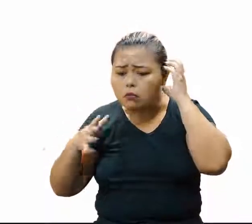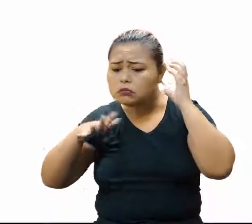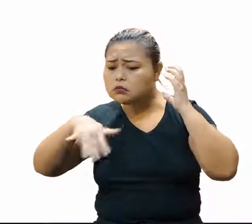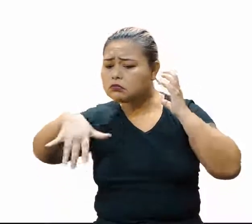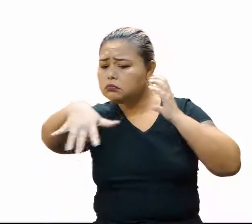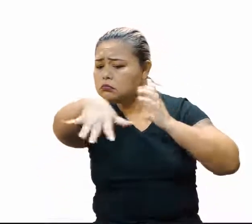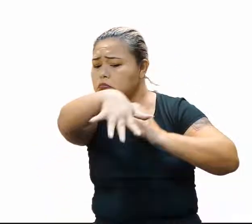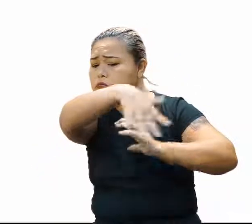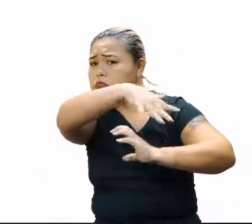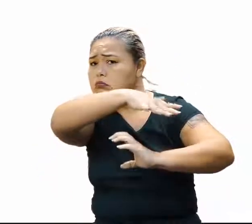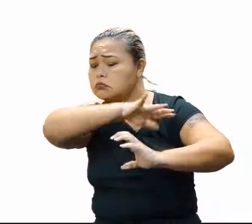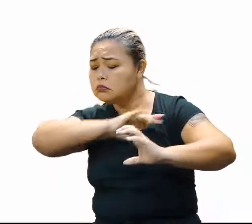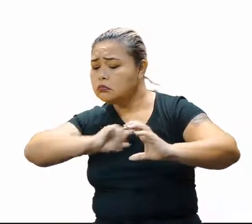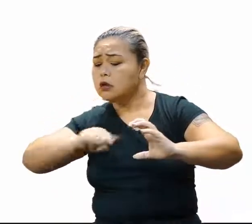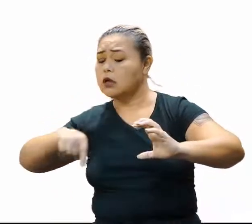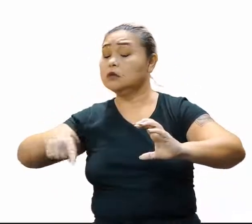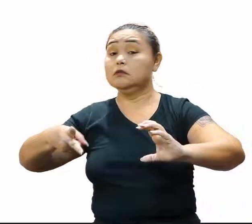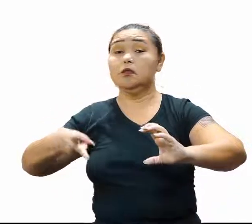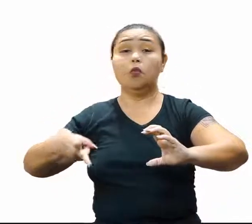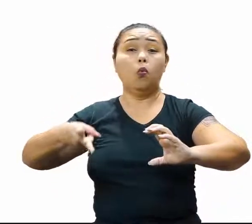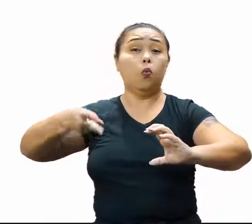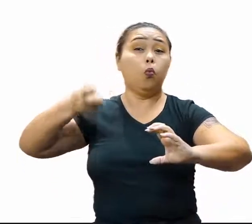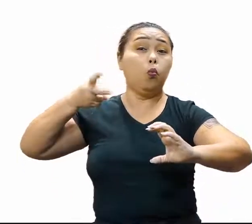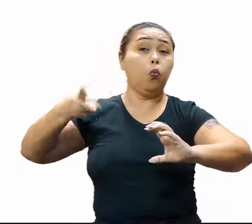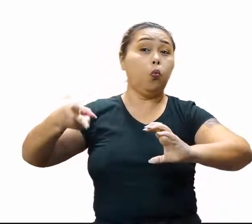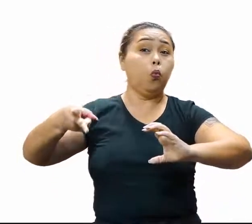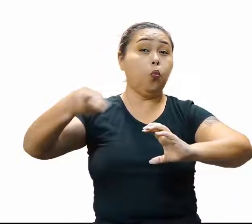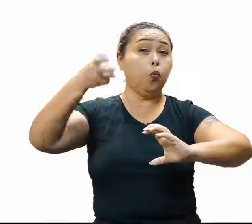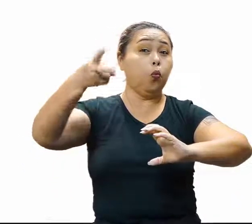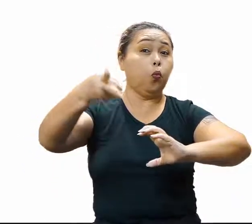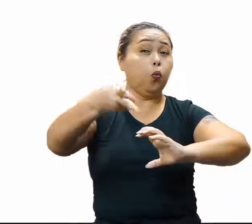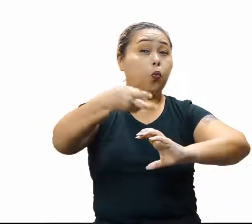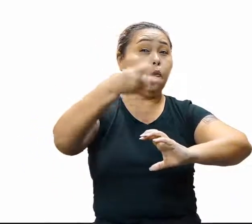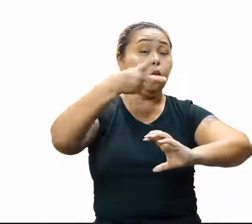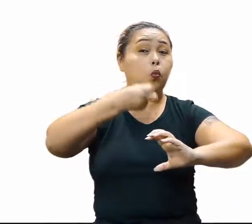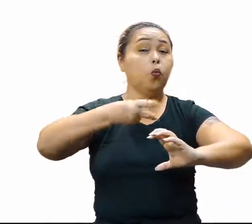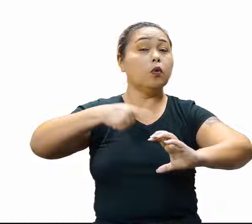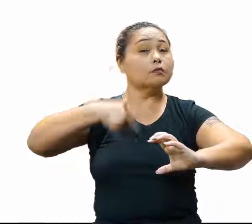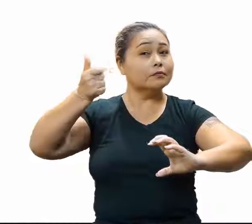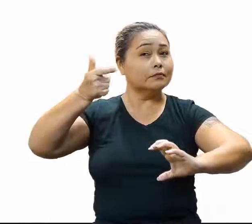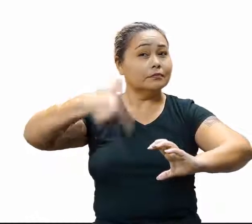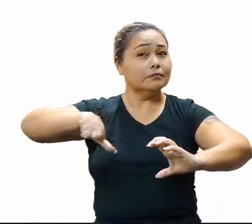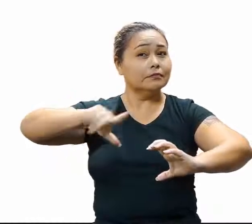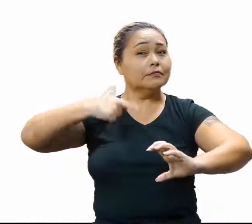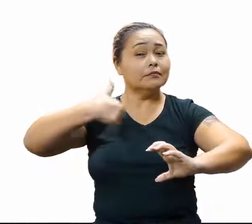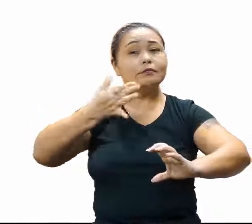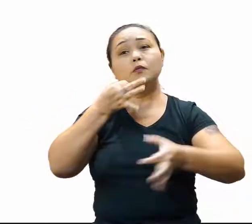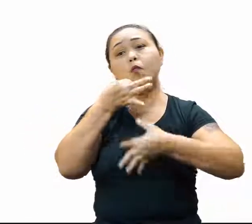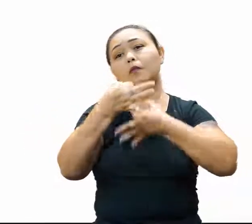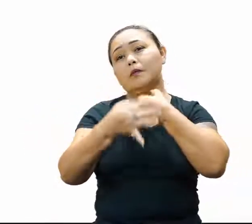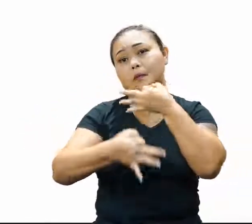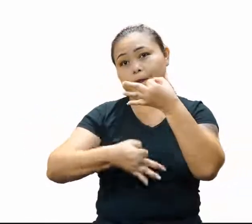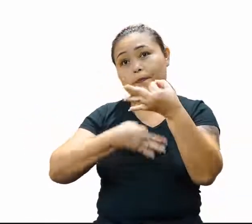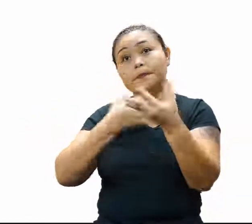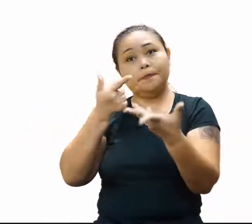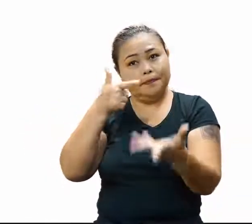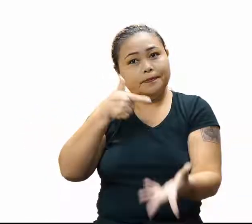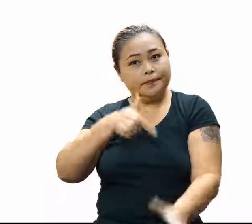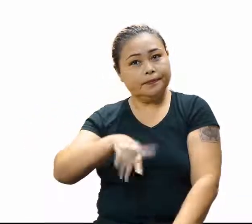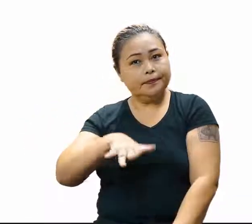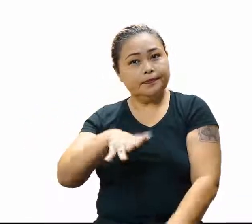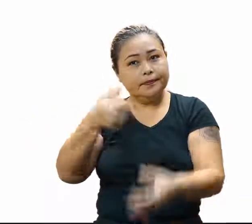ser explorado. Novamente eu explico, eu falo, eu comento que